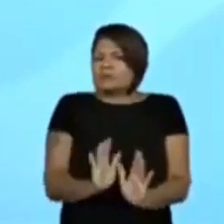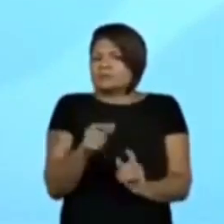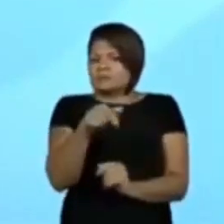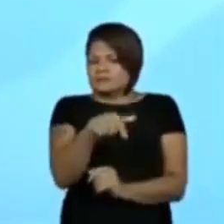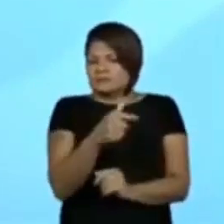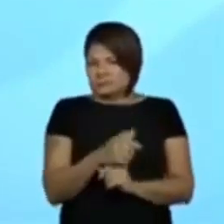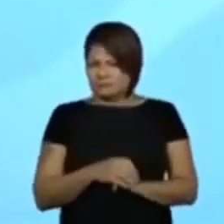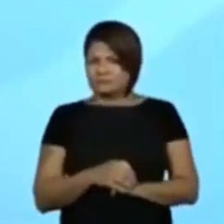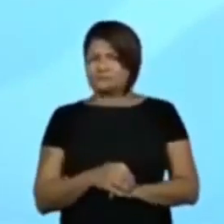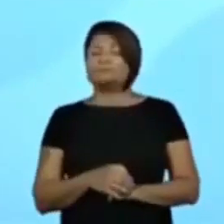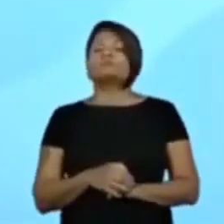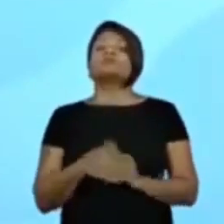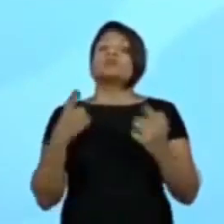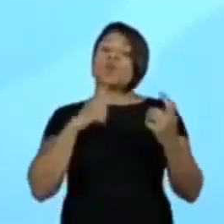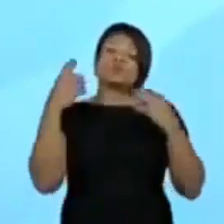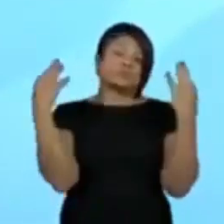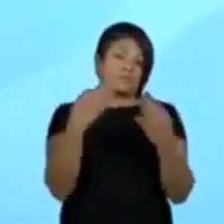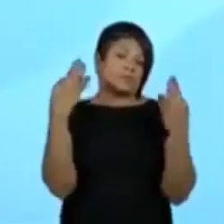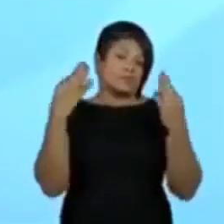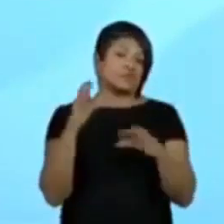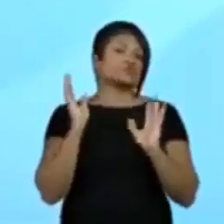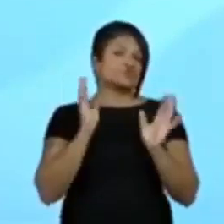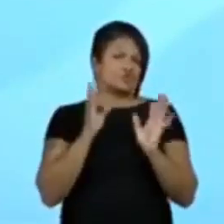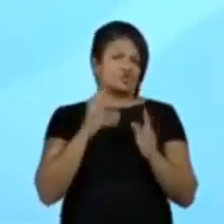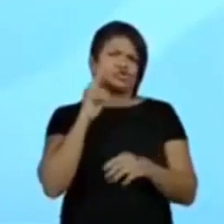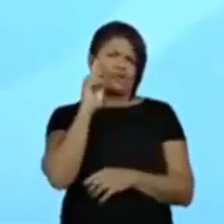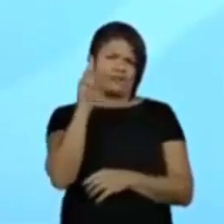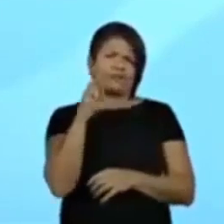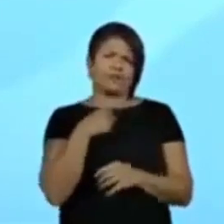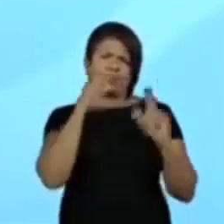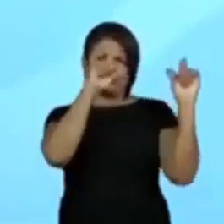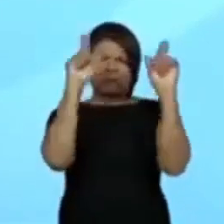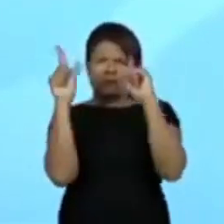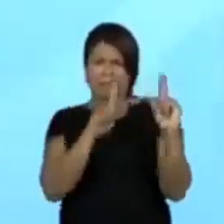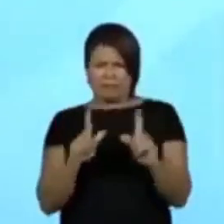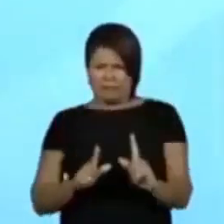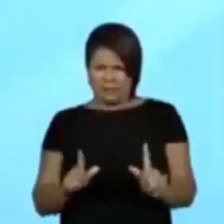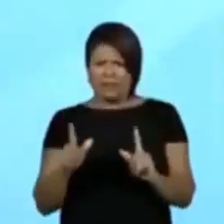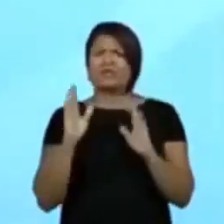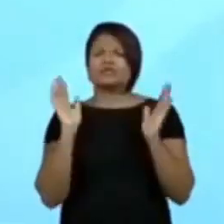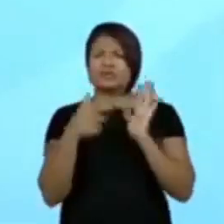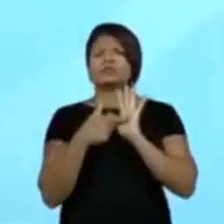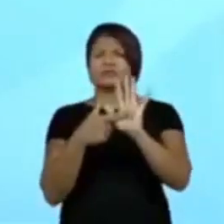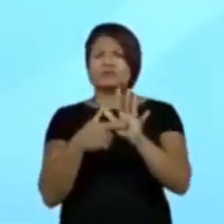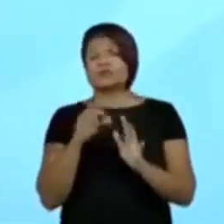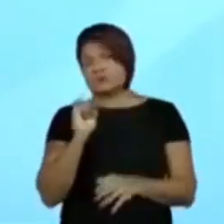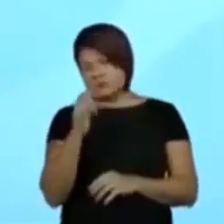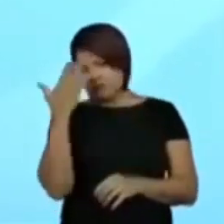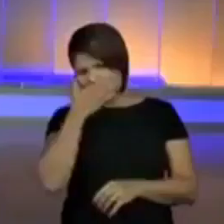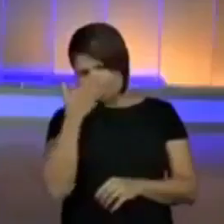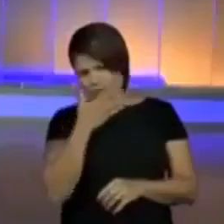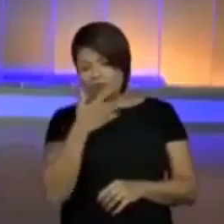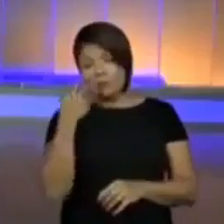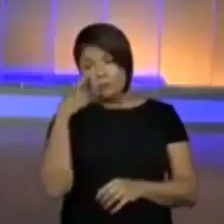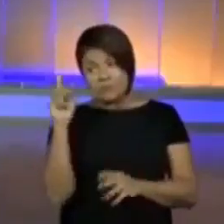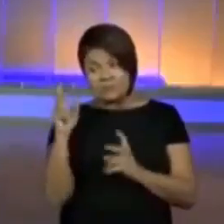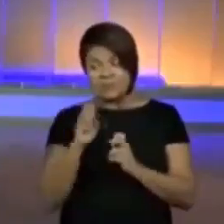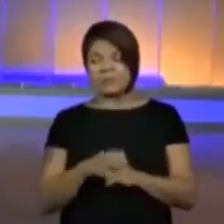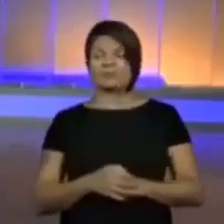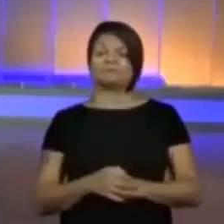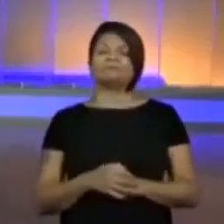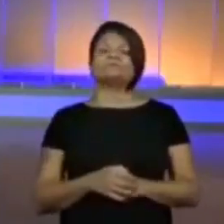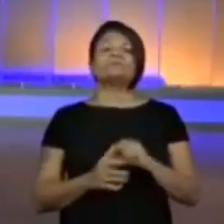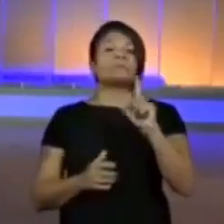certeza, você já deve ter visto várias dessas tabelas na sua escola. Se não viu, tá na hora. Lembrando